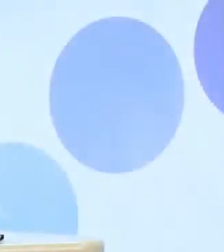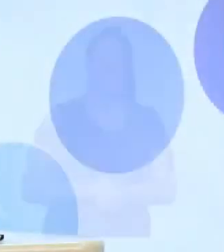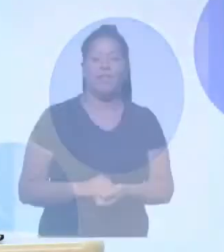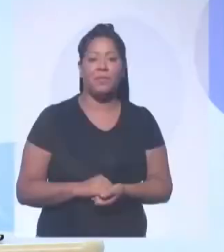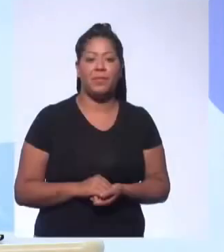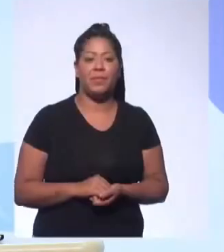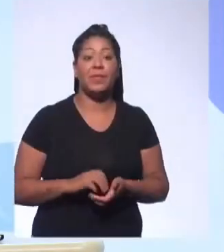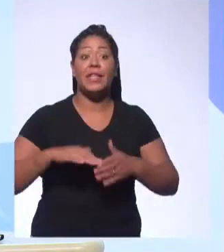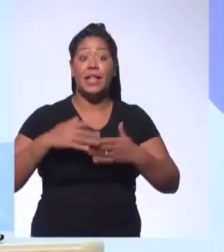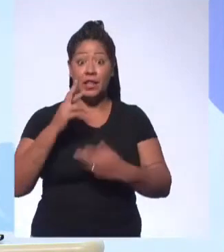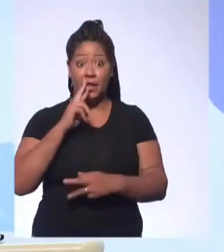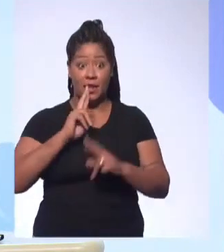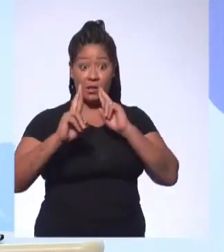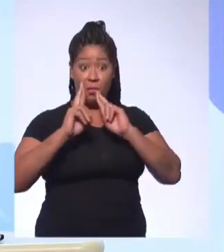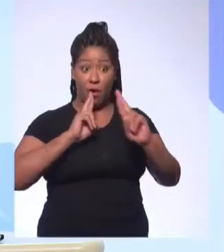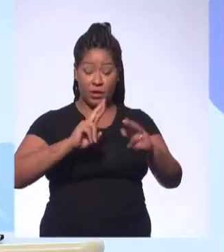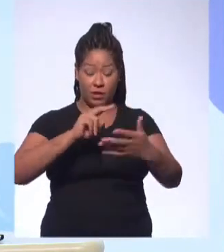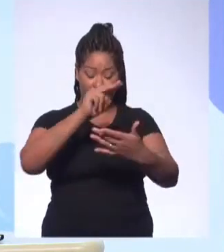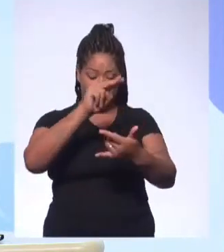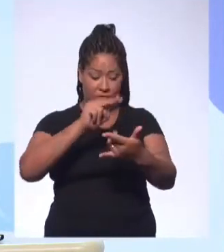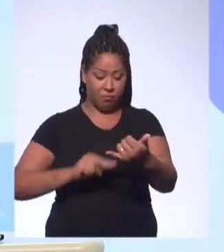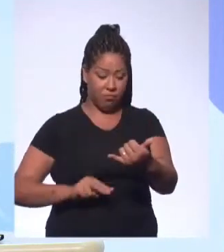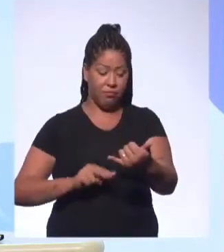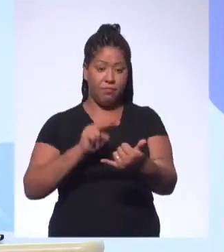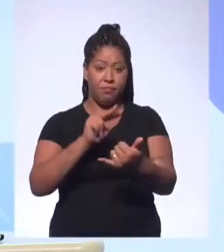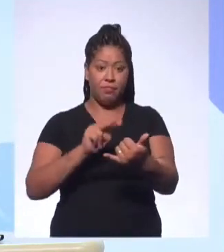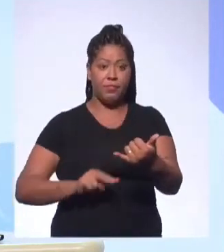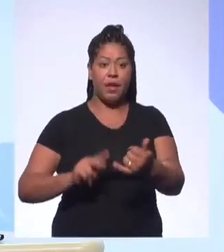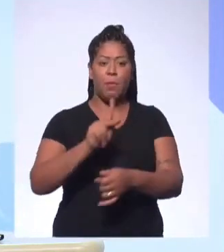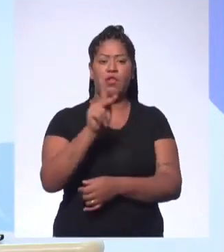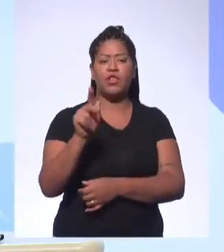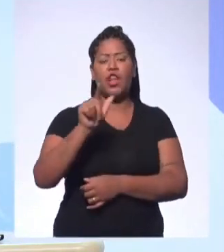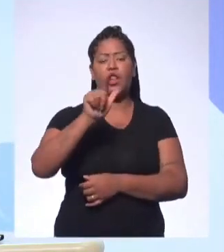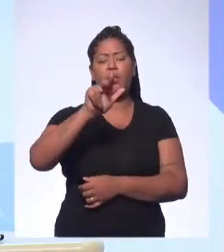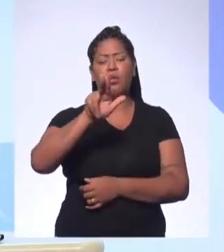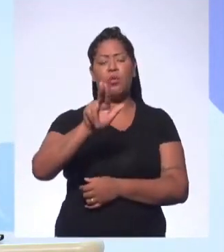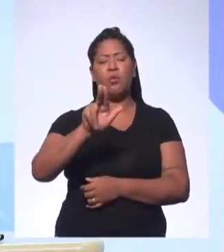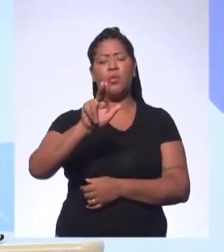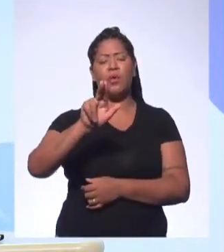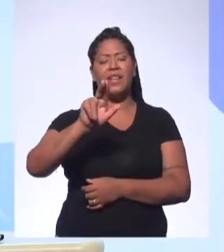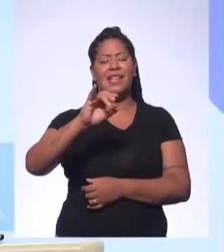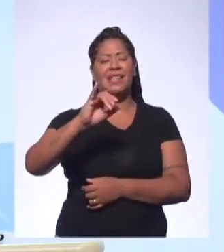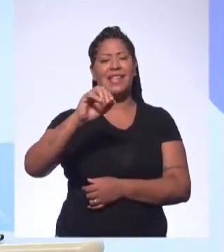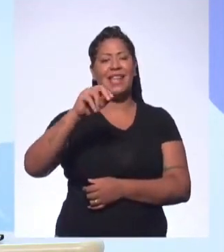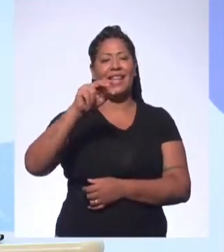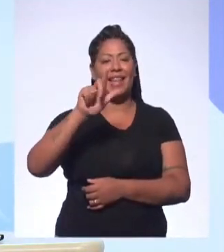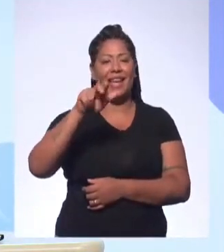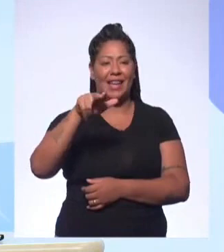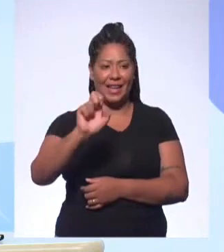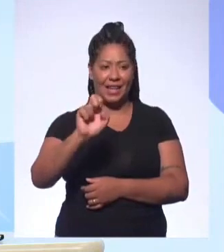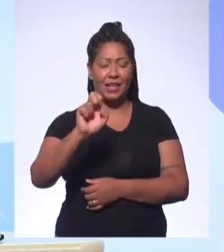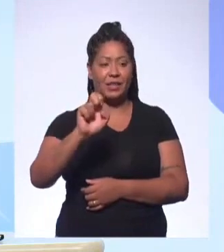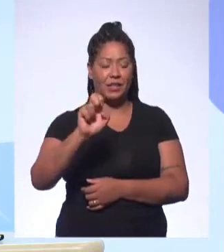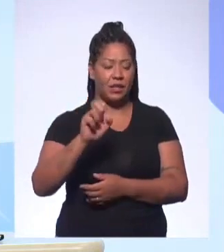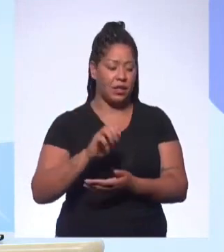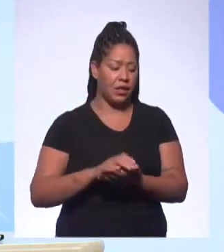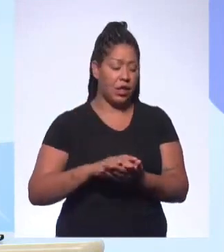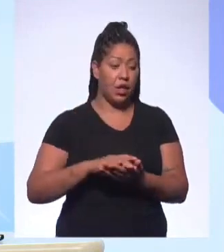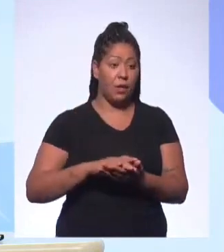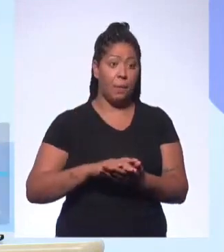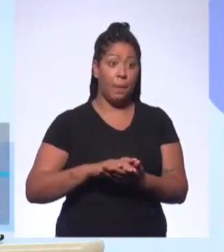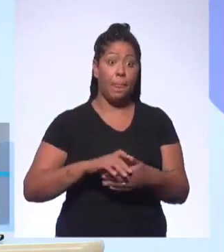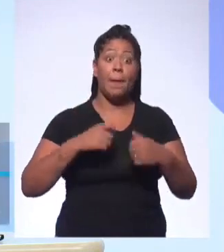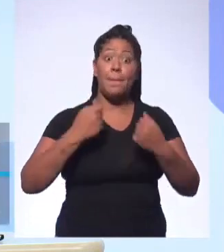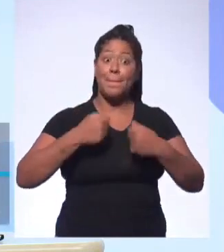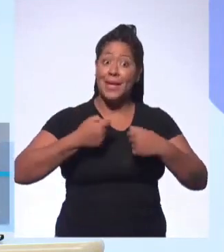professora, aqui tem as respostas e tal, mas deixa eu ler aqui essa contribuição da professora Lucilene, olha que legal. Ó. Chegamos na reta final. Nunca deixe de